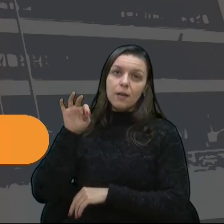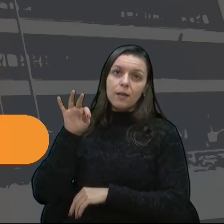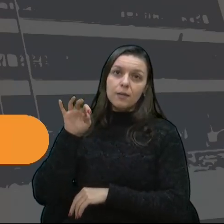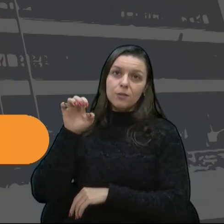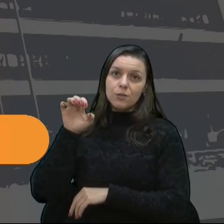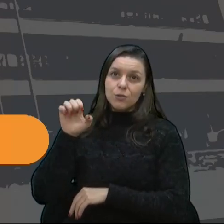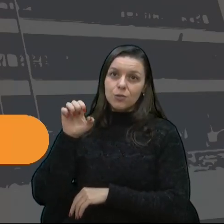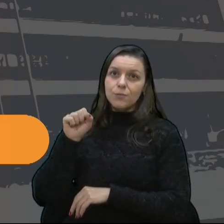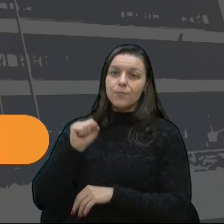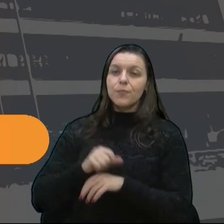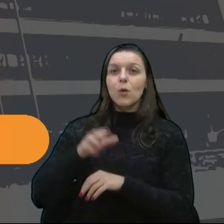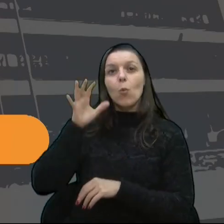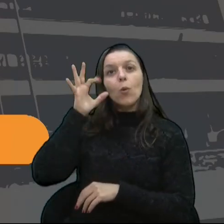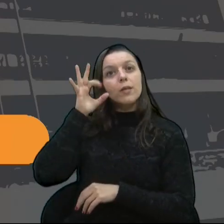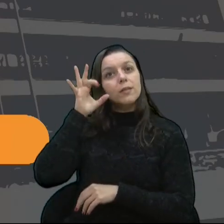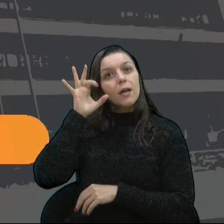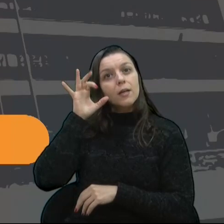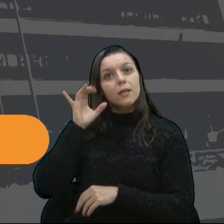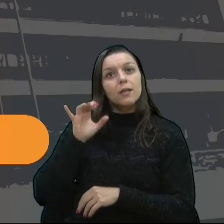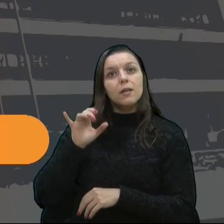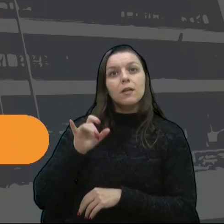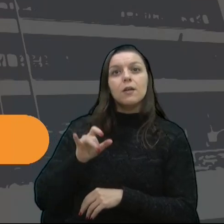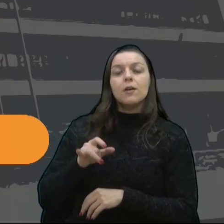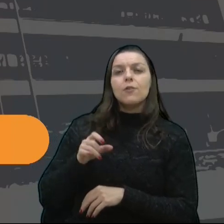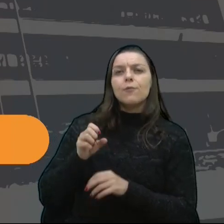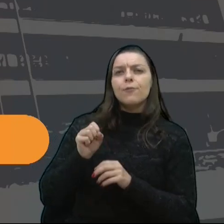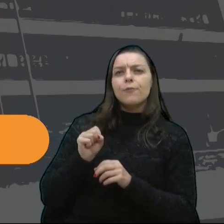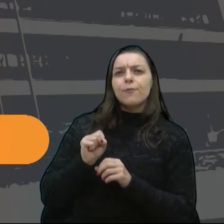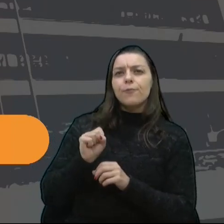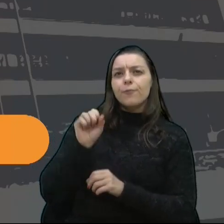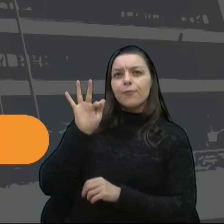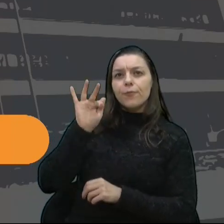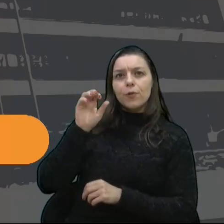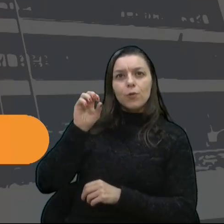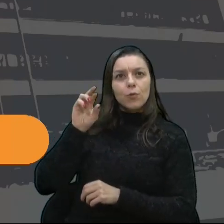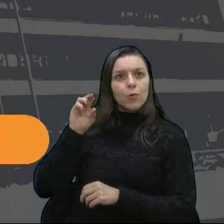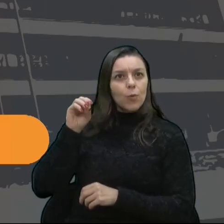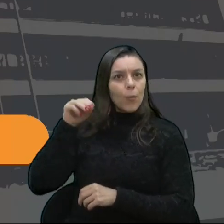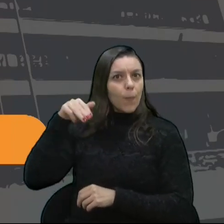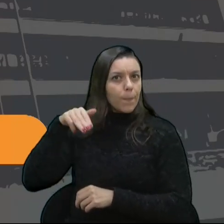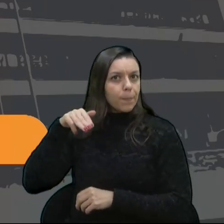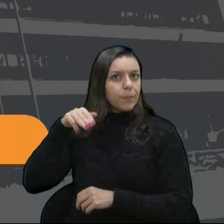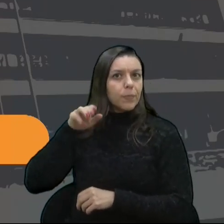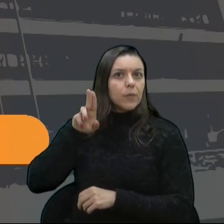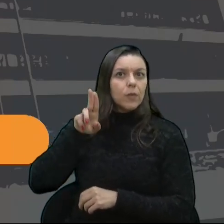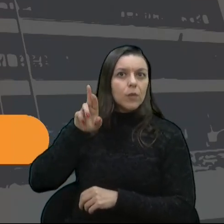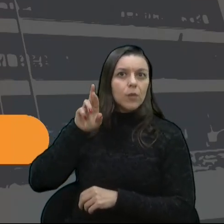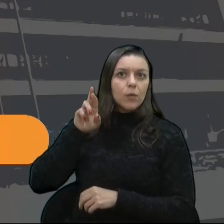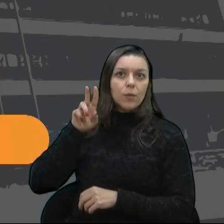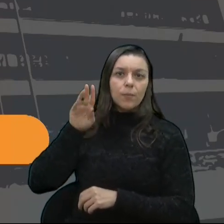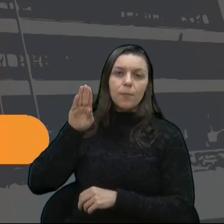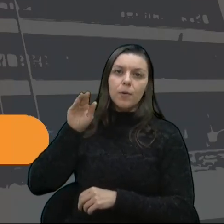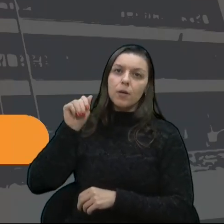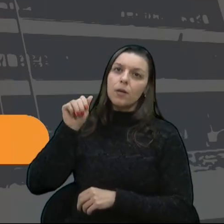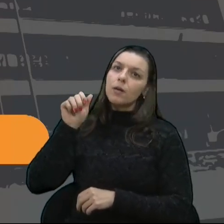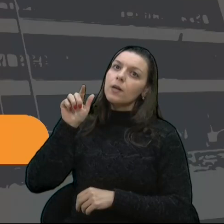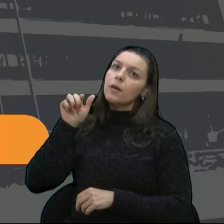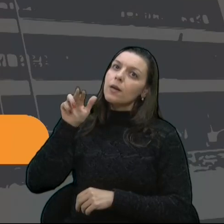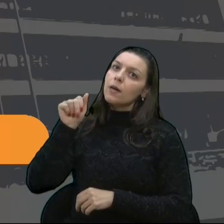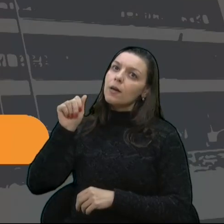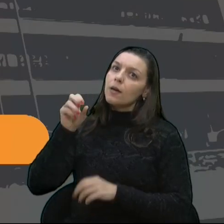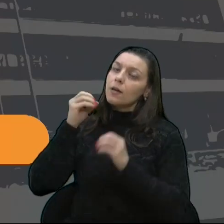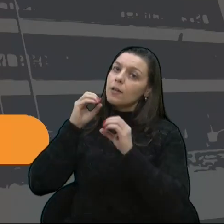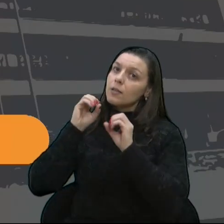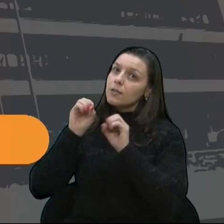e aí a Arlete começou a desenvolver o seu trabalho. A gente começou a ensinar